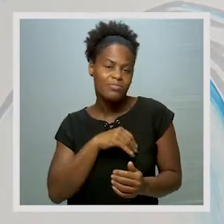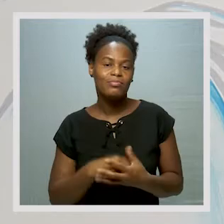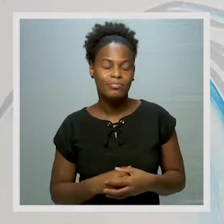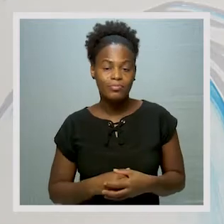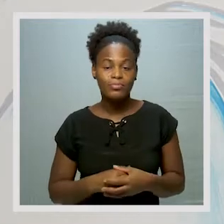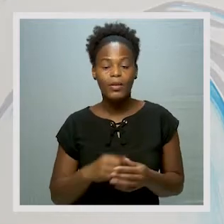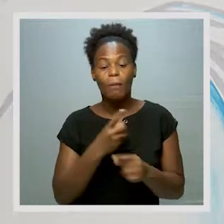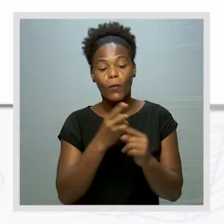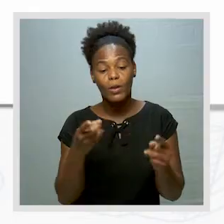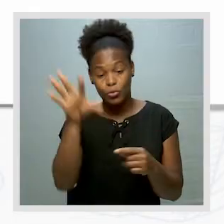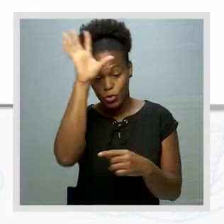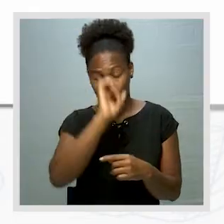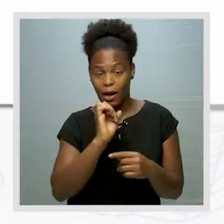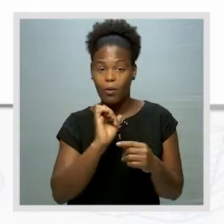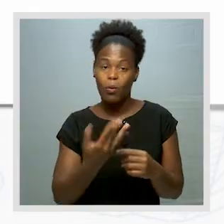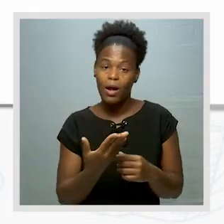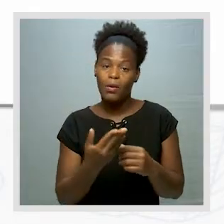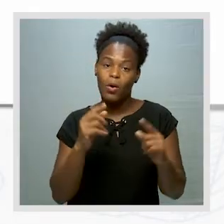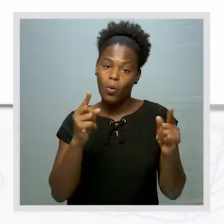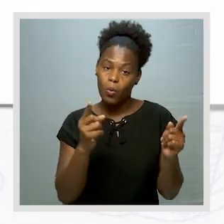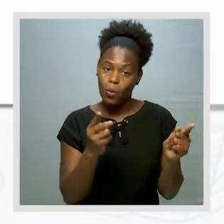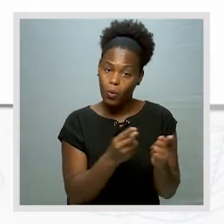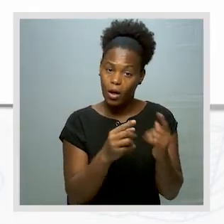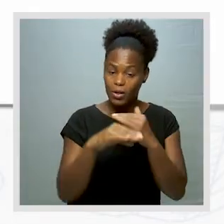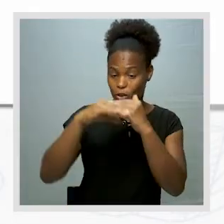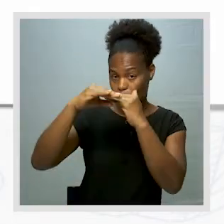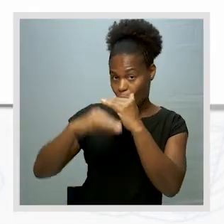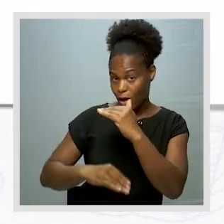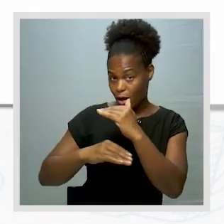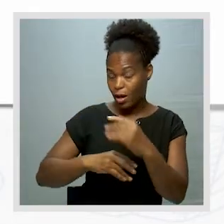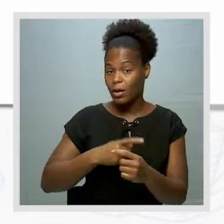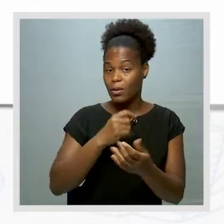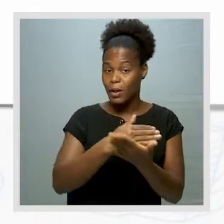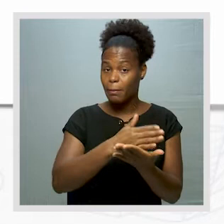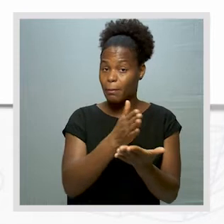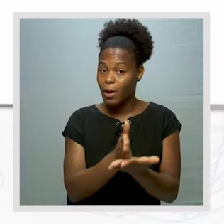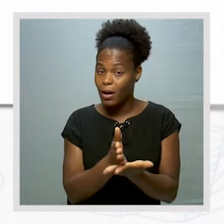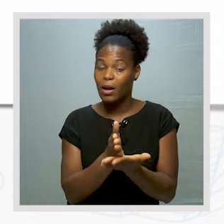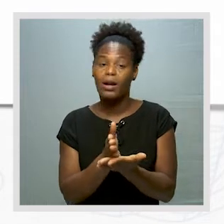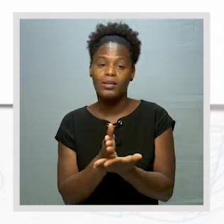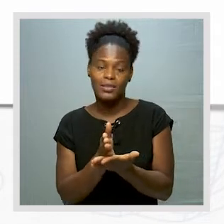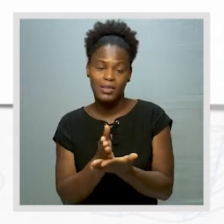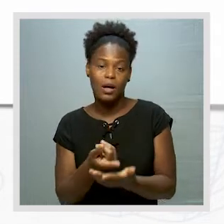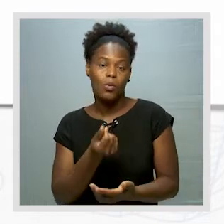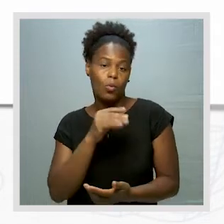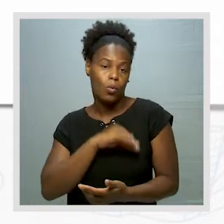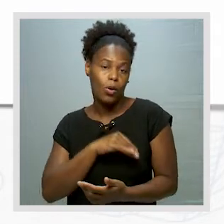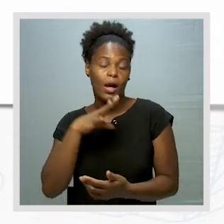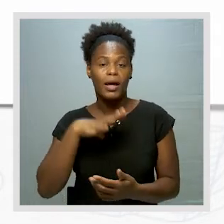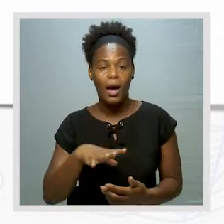rendimento. Daí que o Estado, ao reduzir as desigualdades na repartição dos rendimentos,